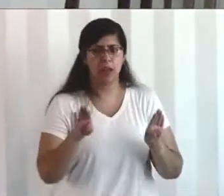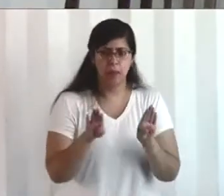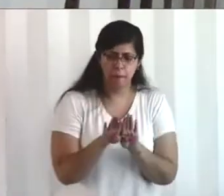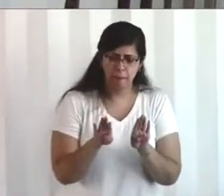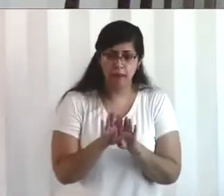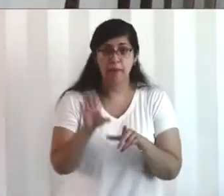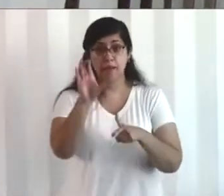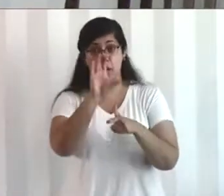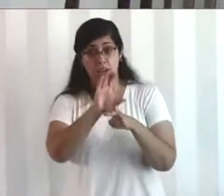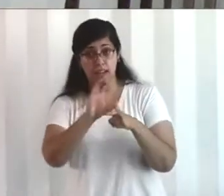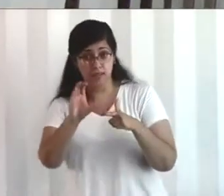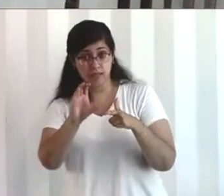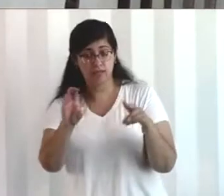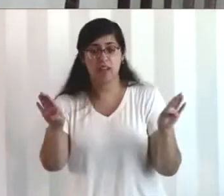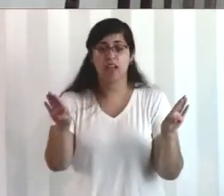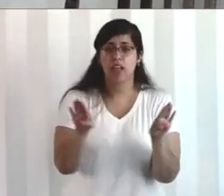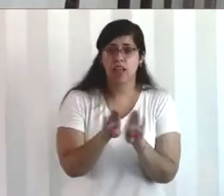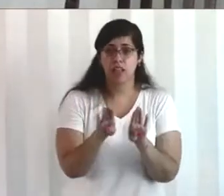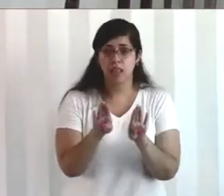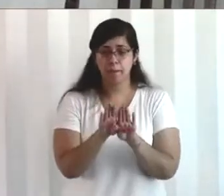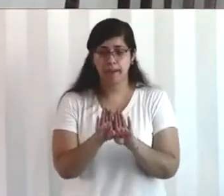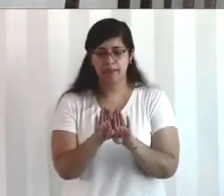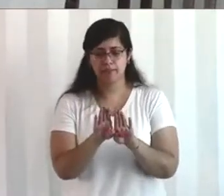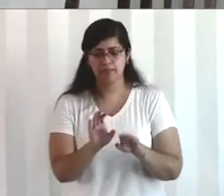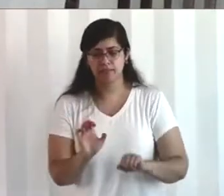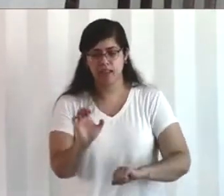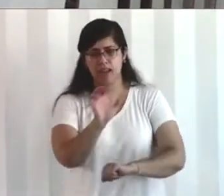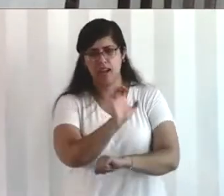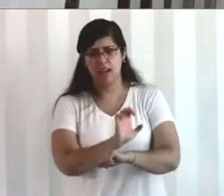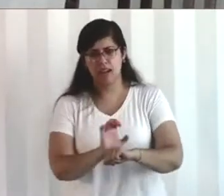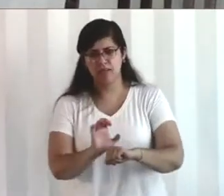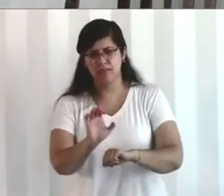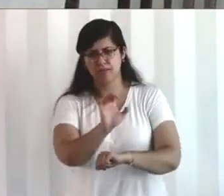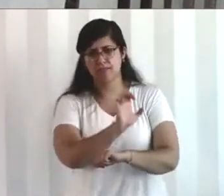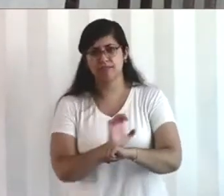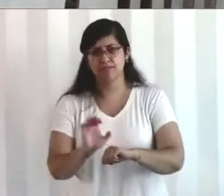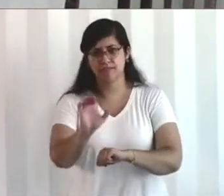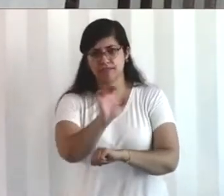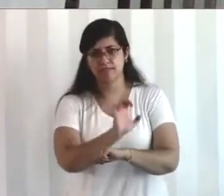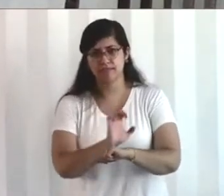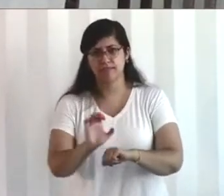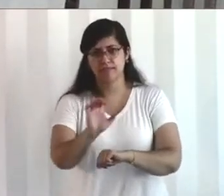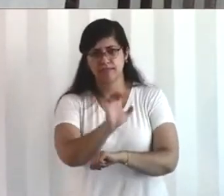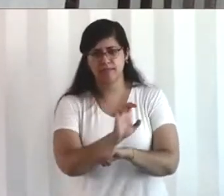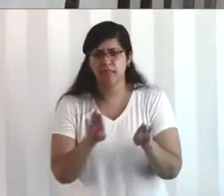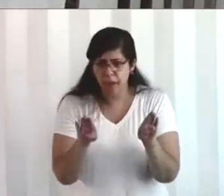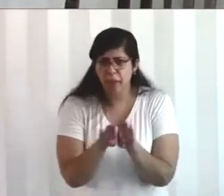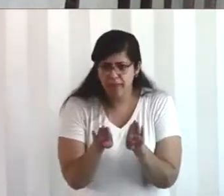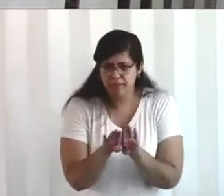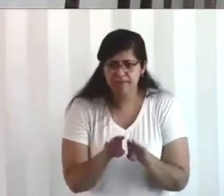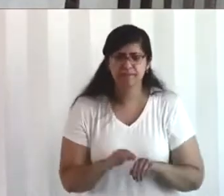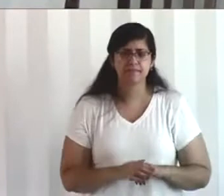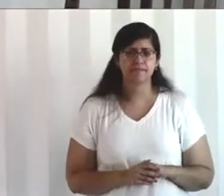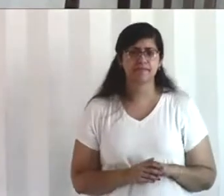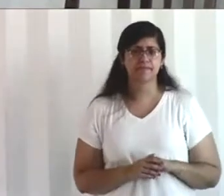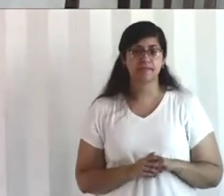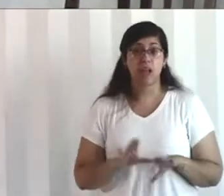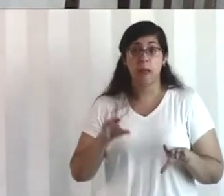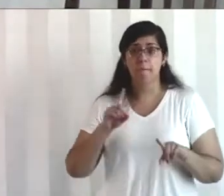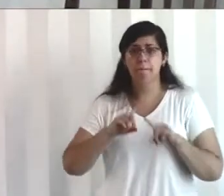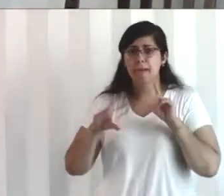em Corinto e Paulo faz isso em Éfeso, a próxima igreja que ele vai trabalhar, porque com grande poder, diz no versículo